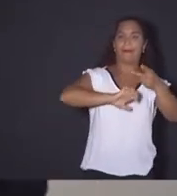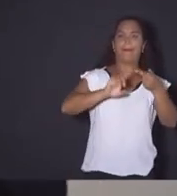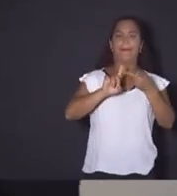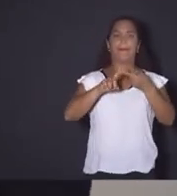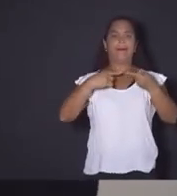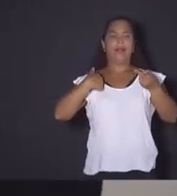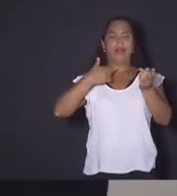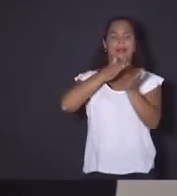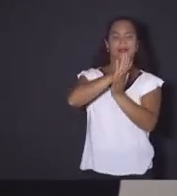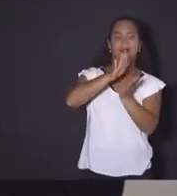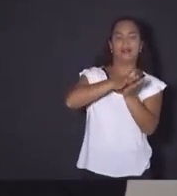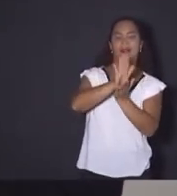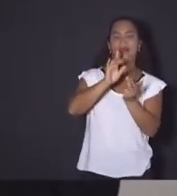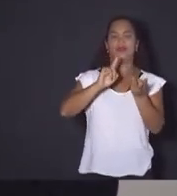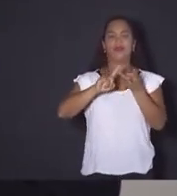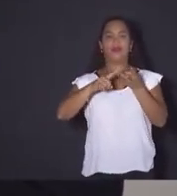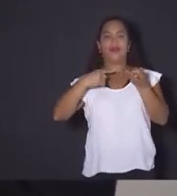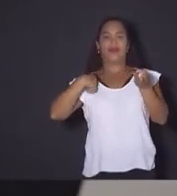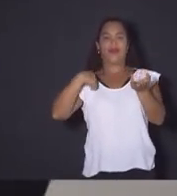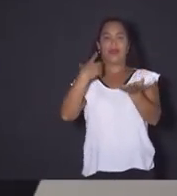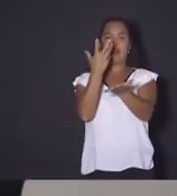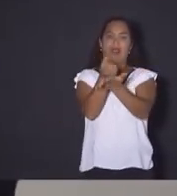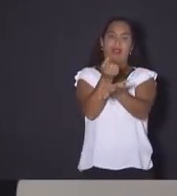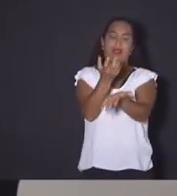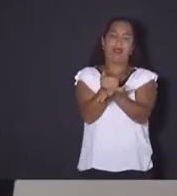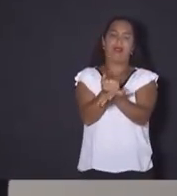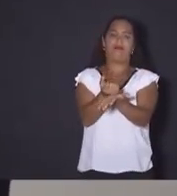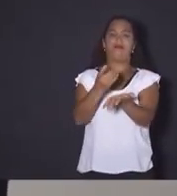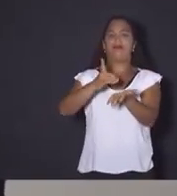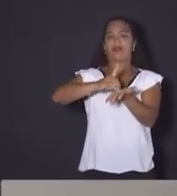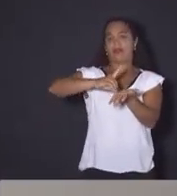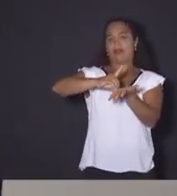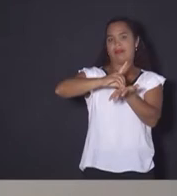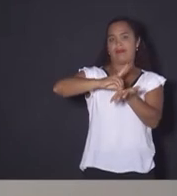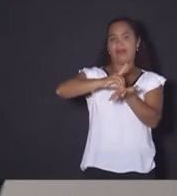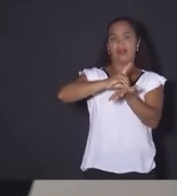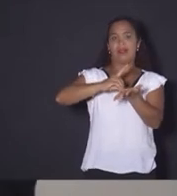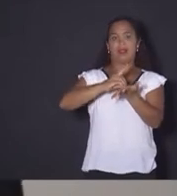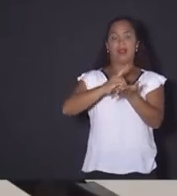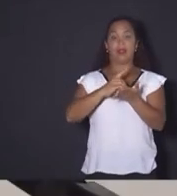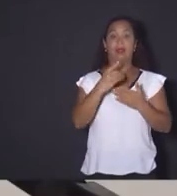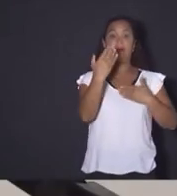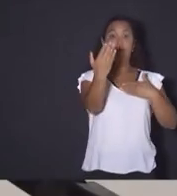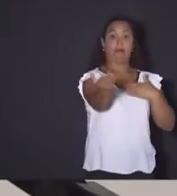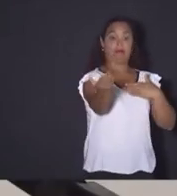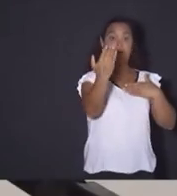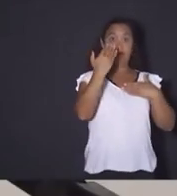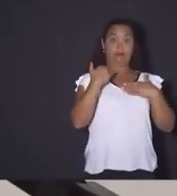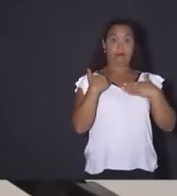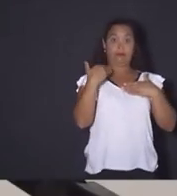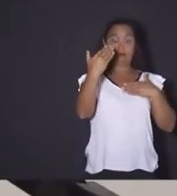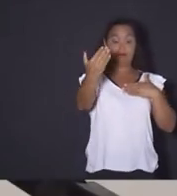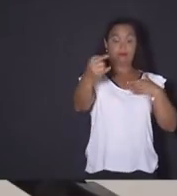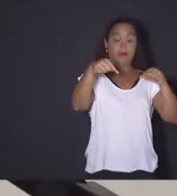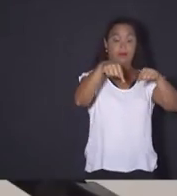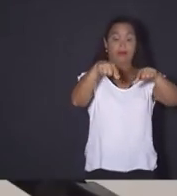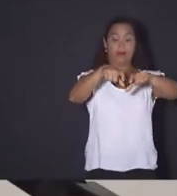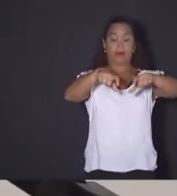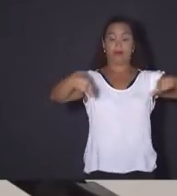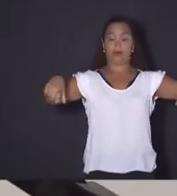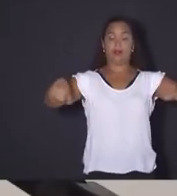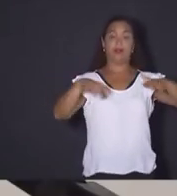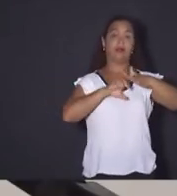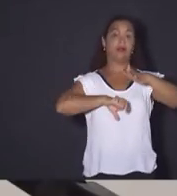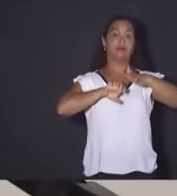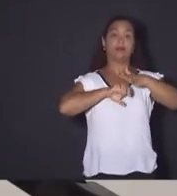editoras, os meios de comunicação, enfim. Então, nós vivemos hoje uma grande inflexão das dimensões do público e do privado,